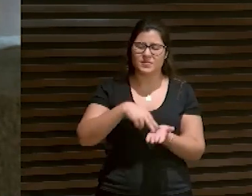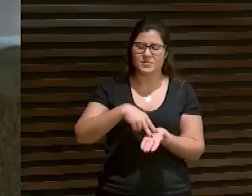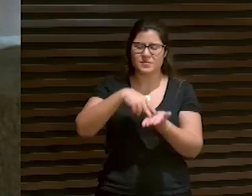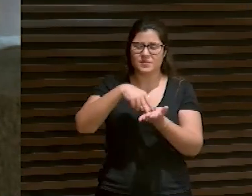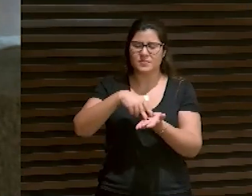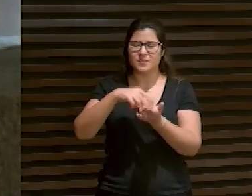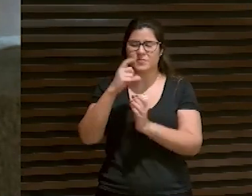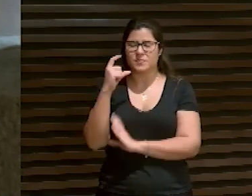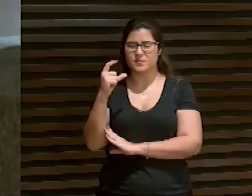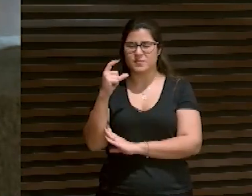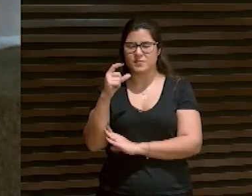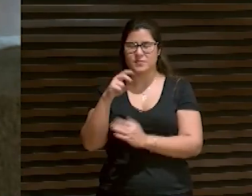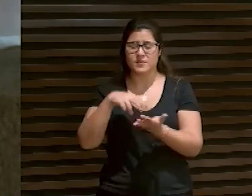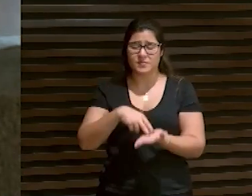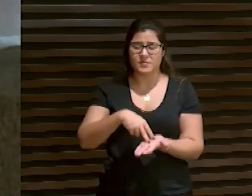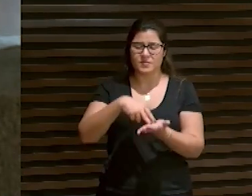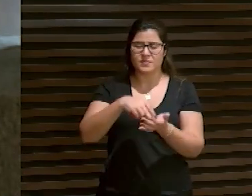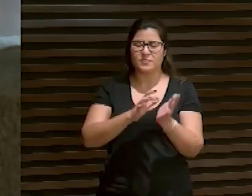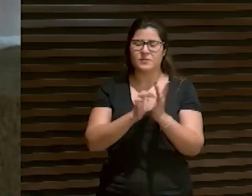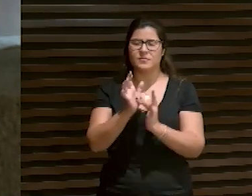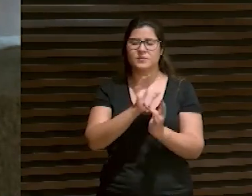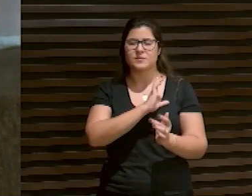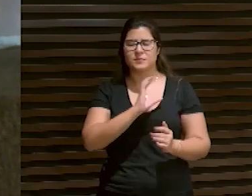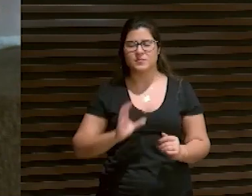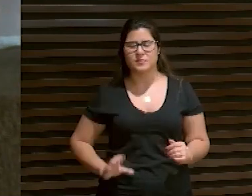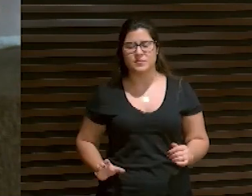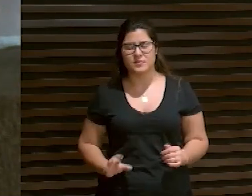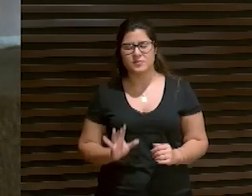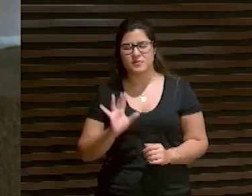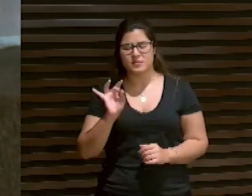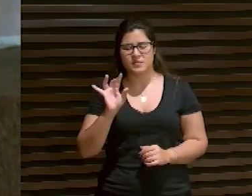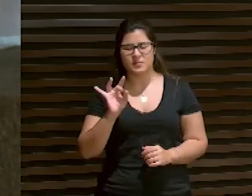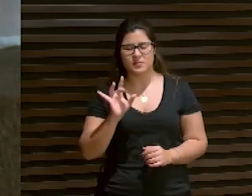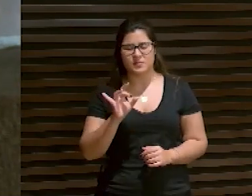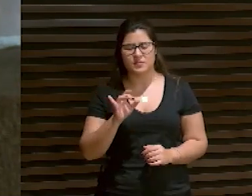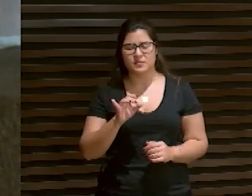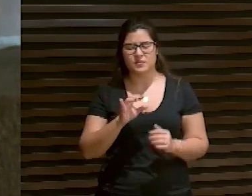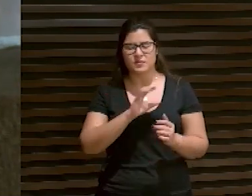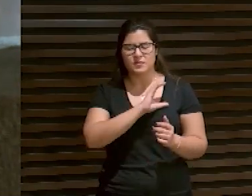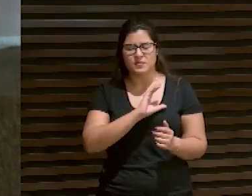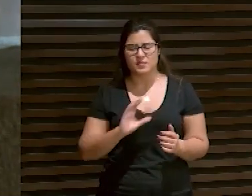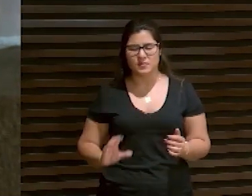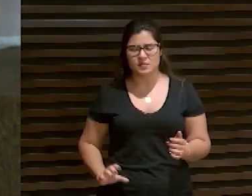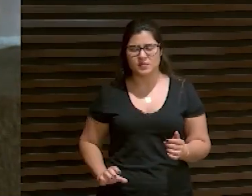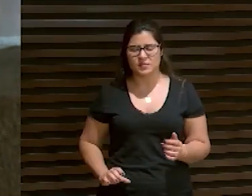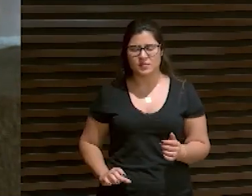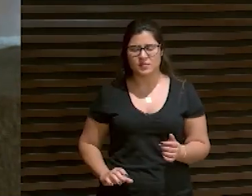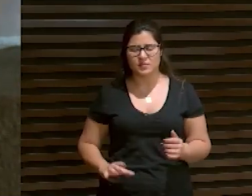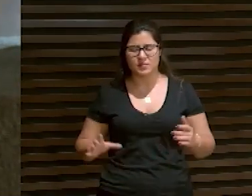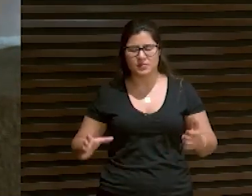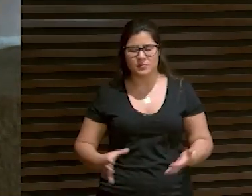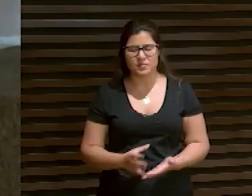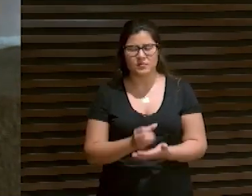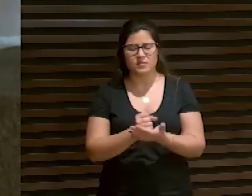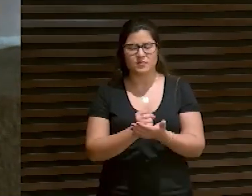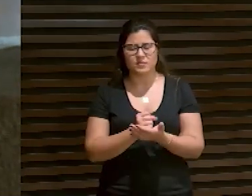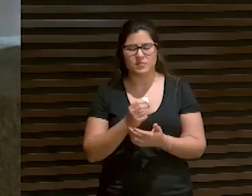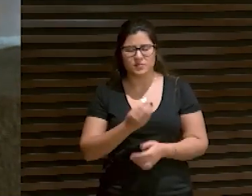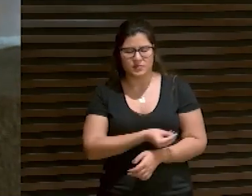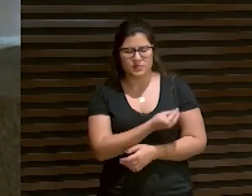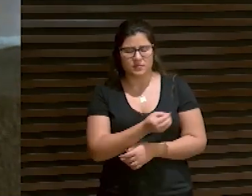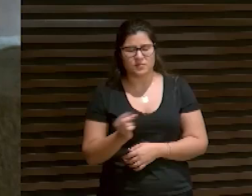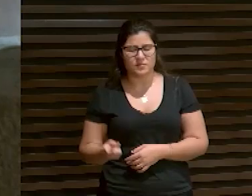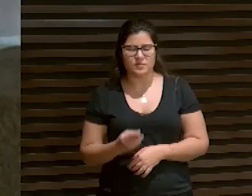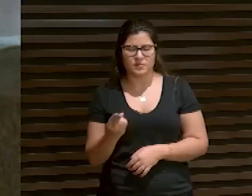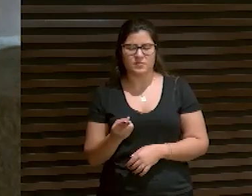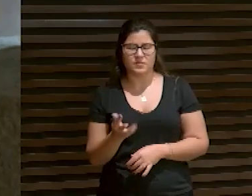para Jesus Cristo, porque apenas ele tem as palavras de vida eterna. Pedimos que no final